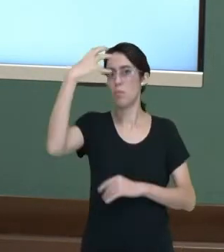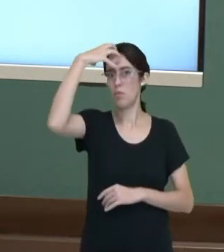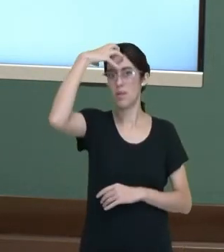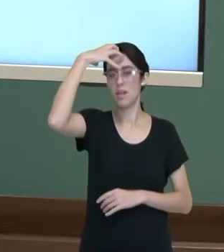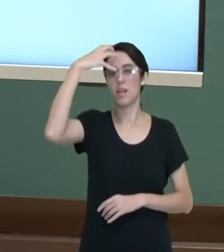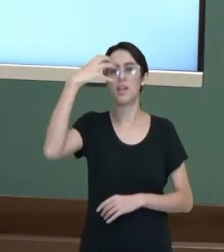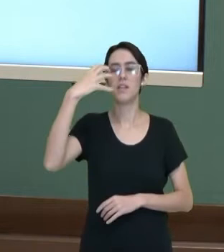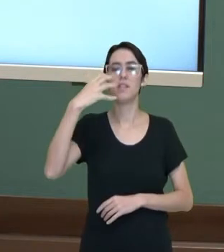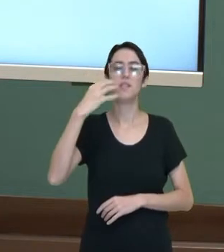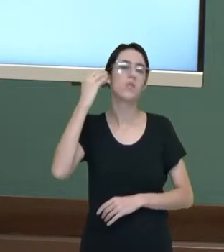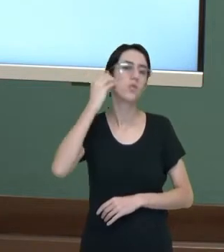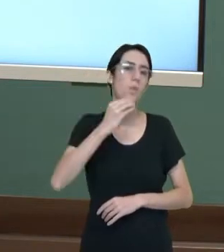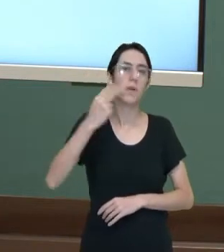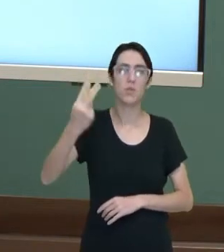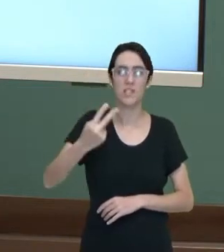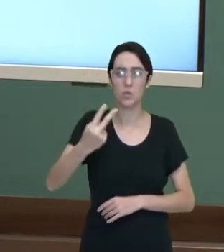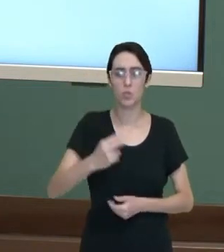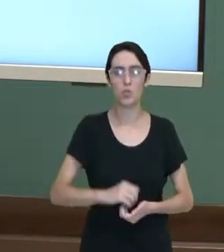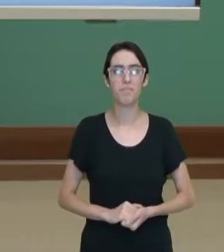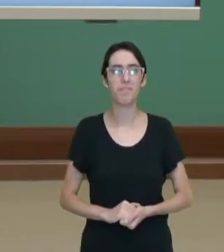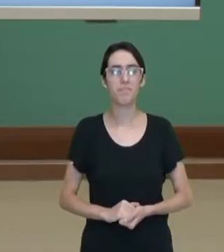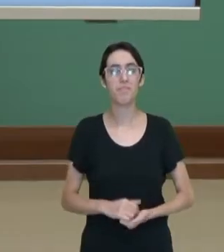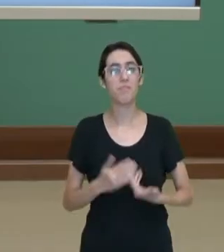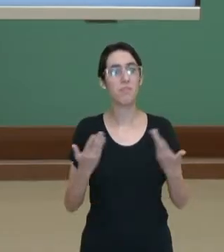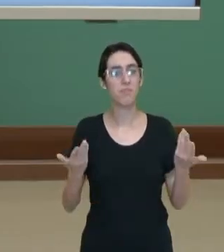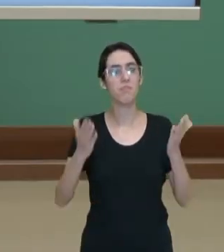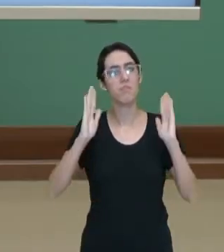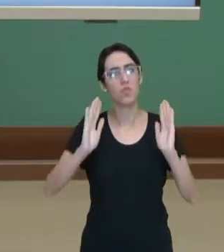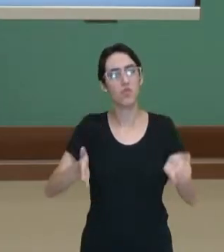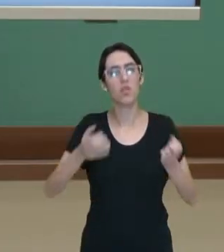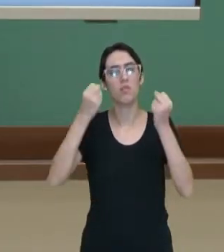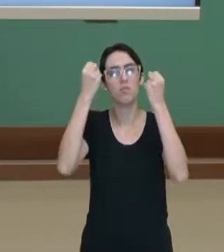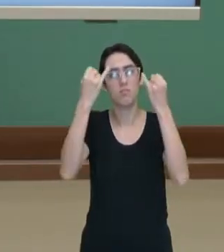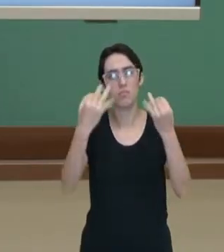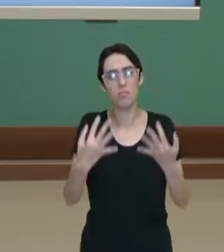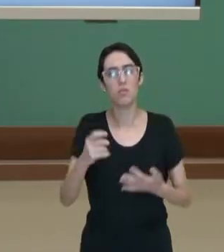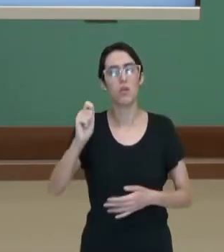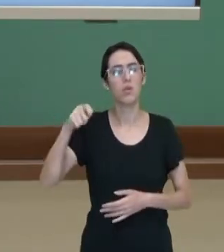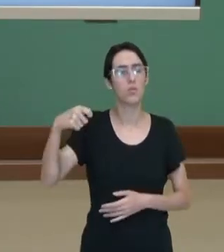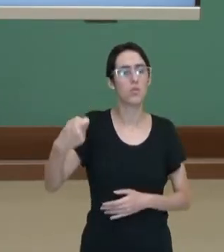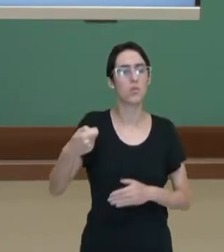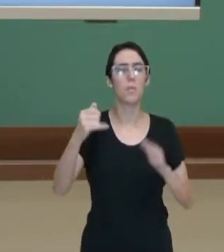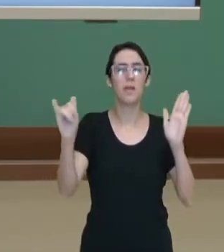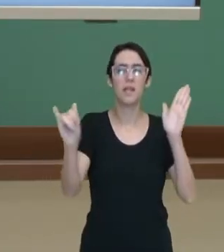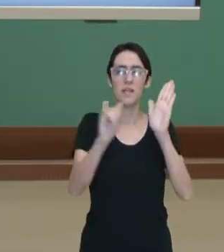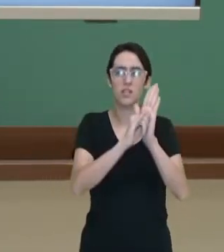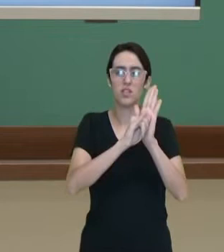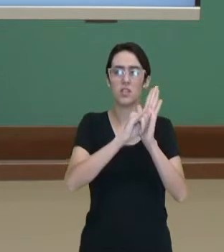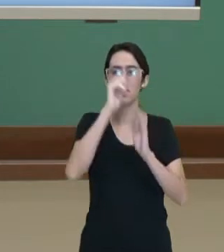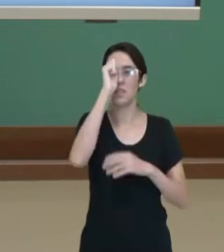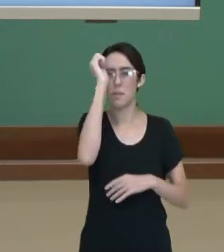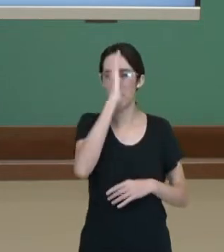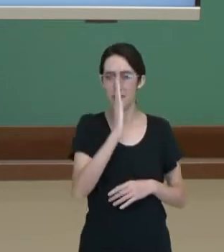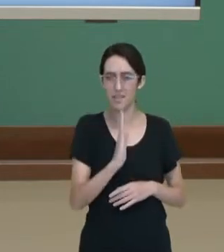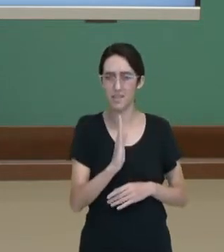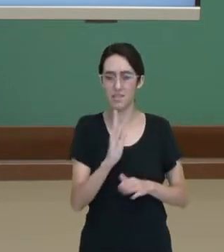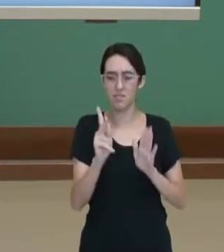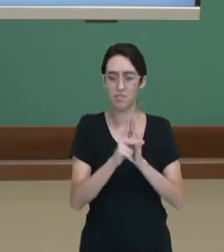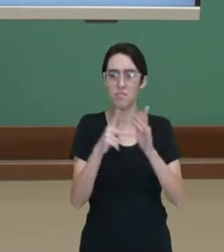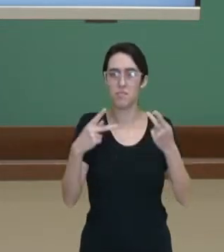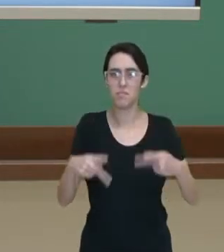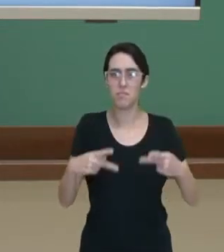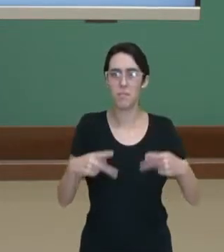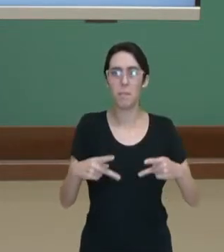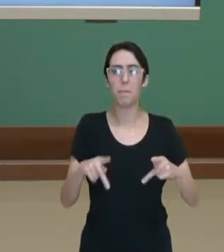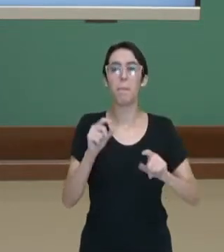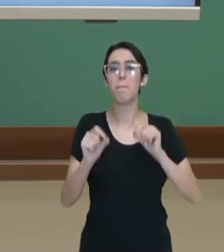Pedro II. Bom, já que nós conversamos sobre um pouco da identidade brasileira, né? A